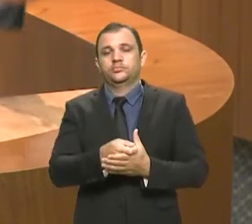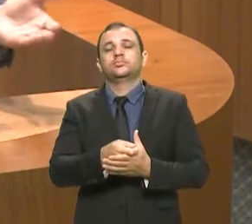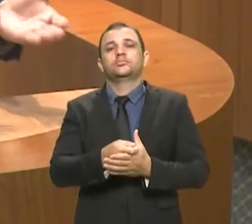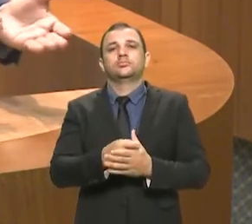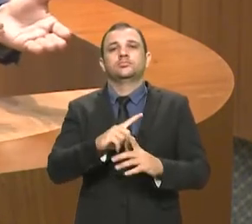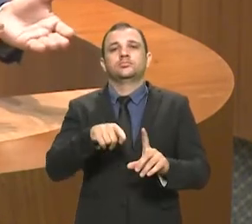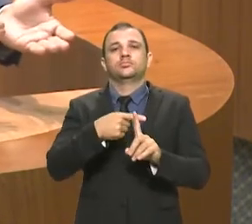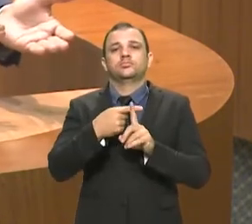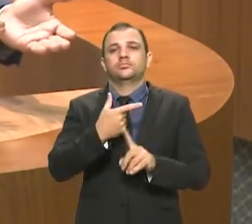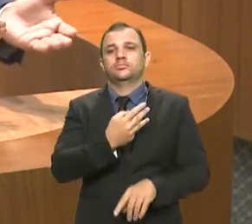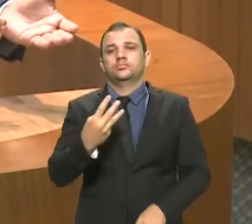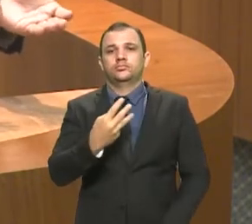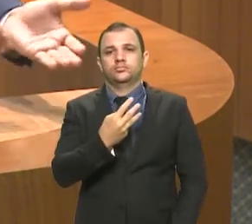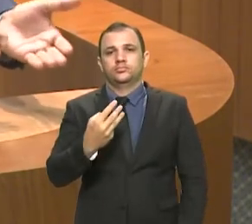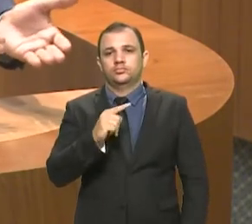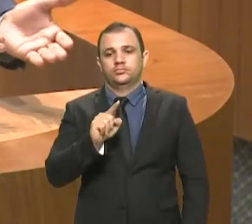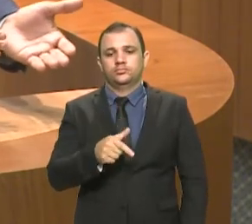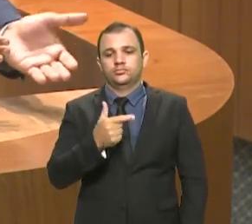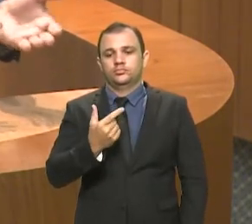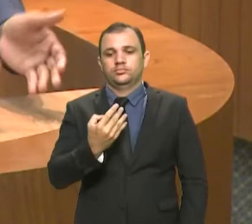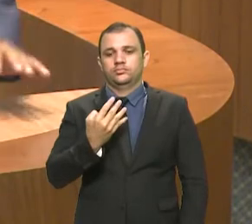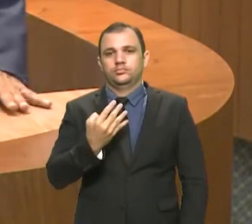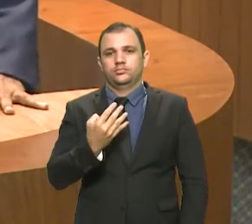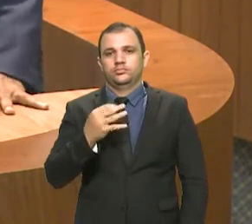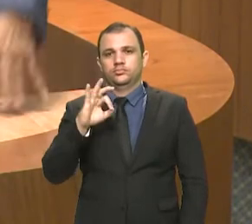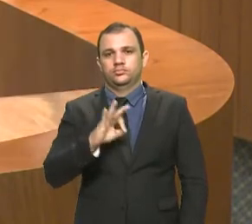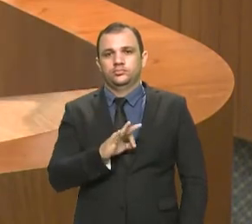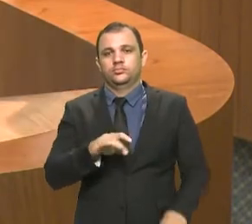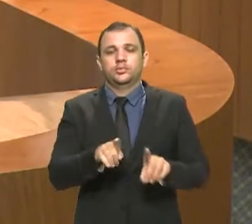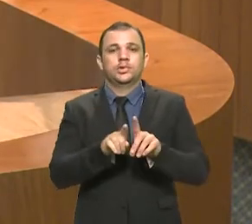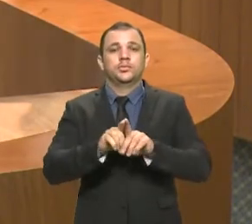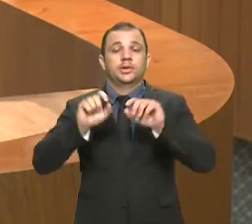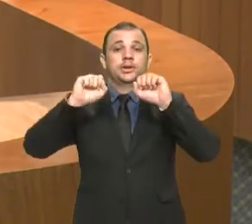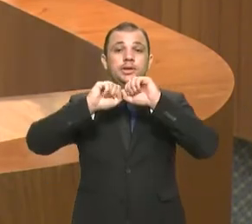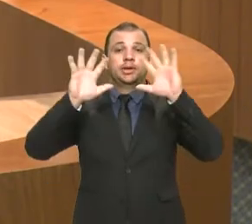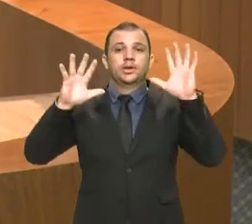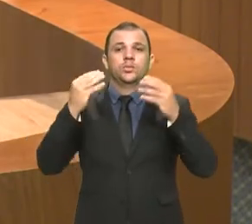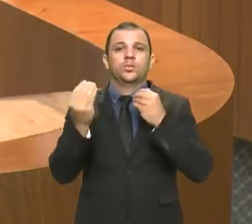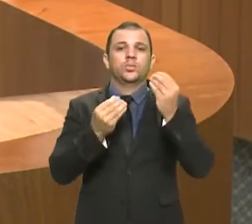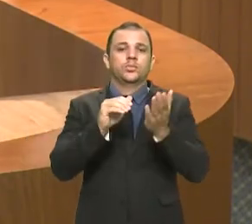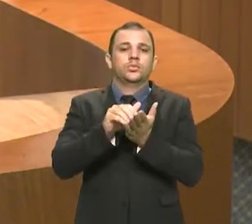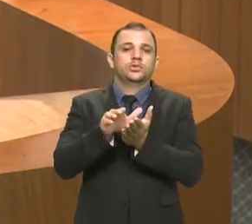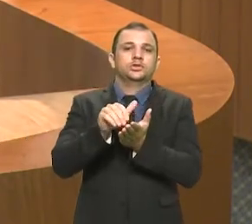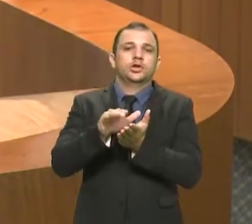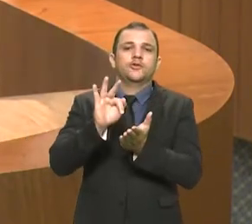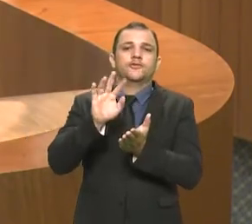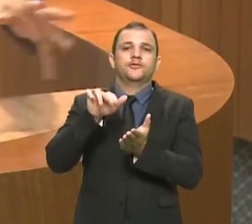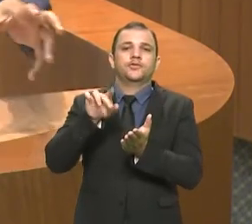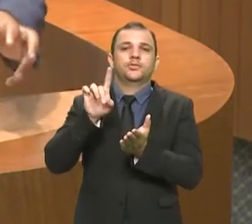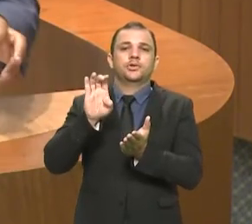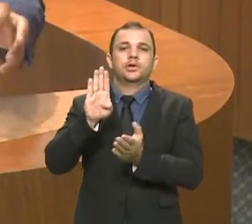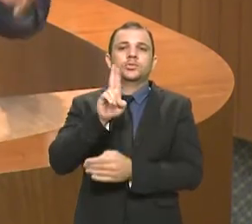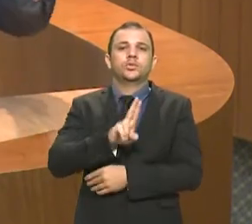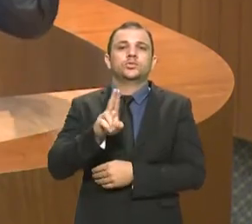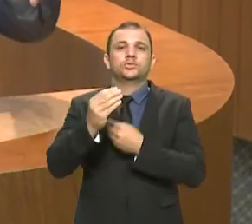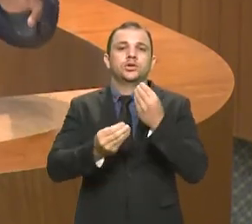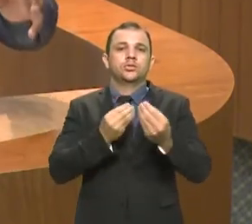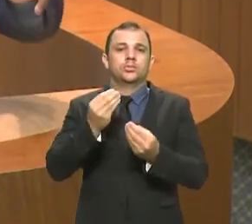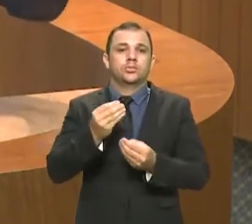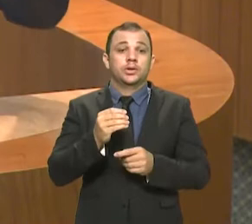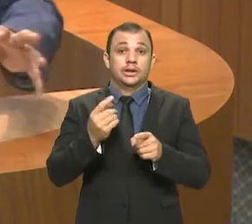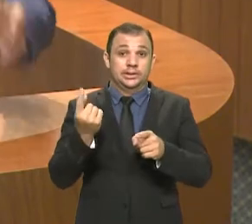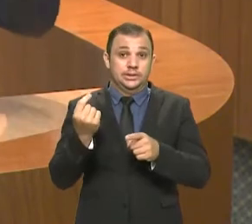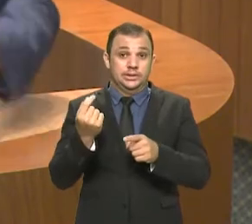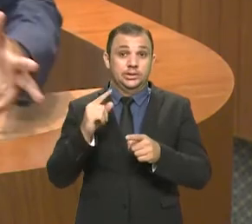33,24% e tenha transparência com os recursos do Fundeb. Esse dinheiro não é para prefeito comprar Hilux, não é para